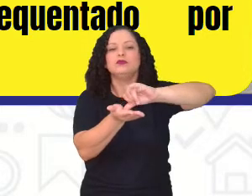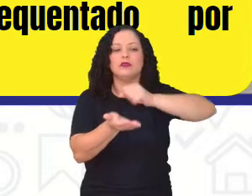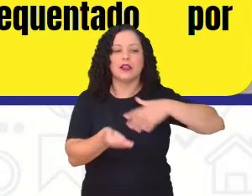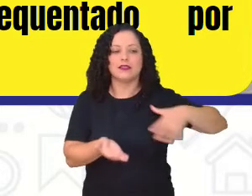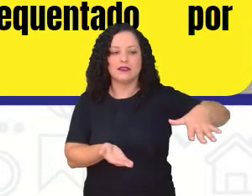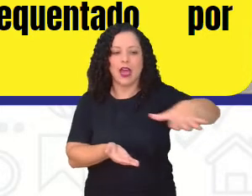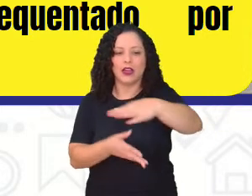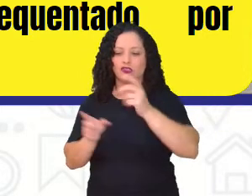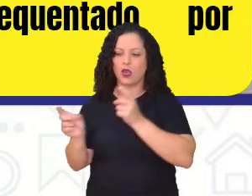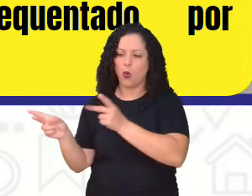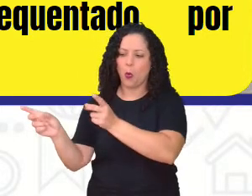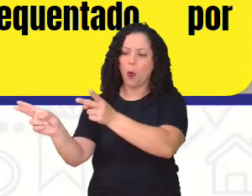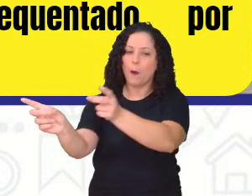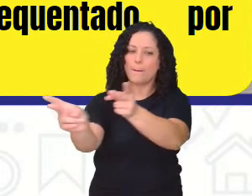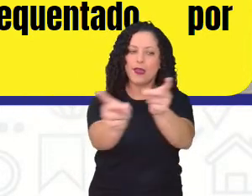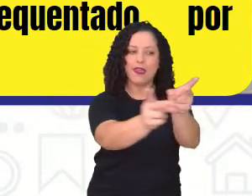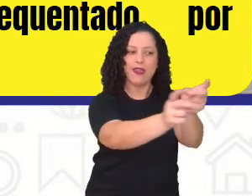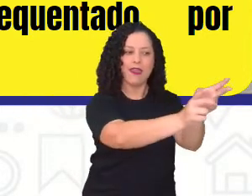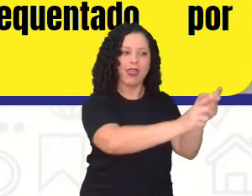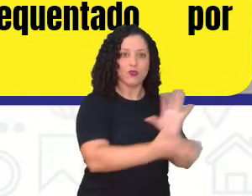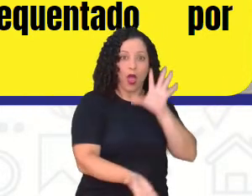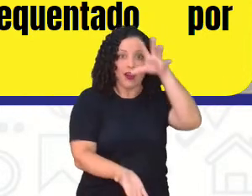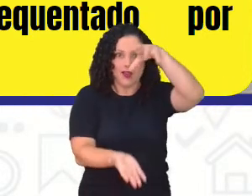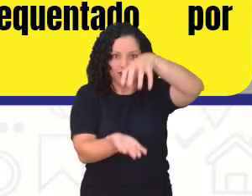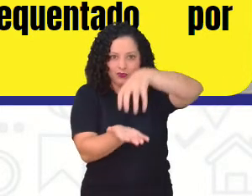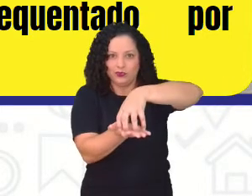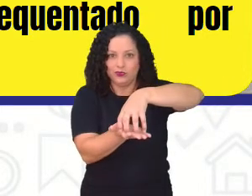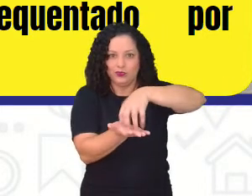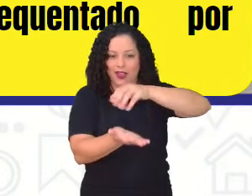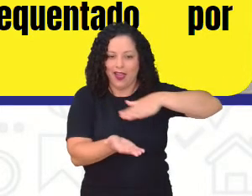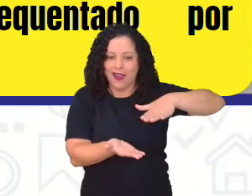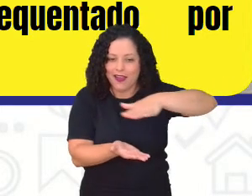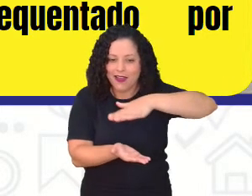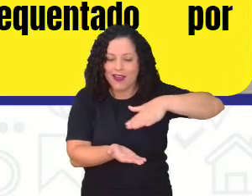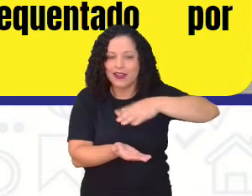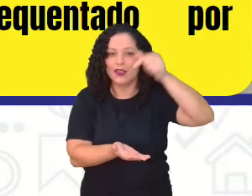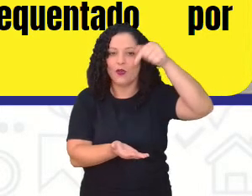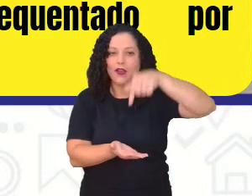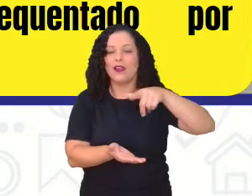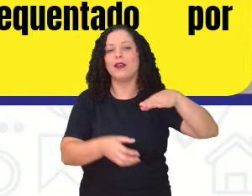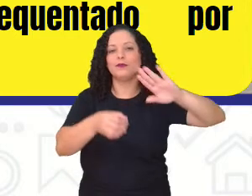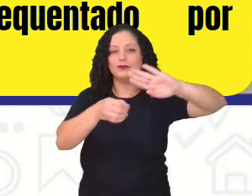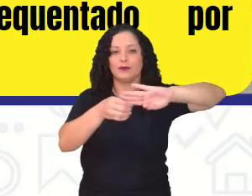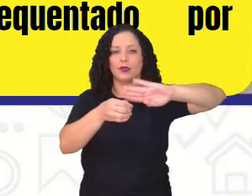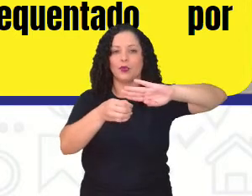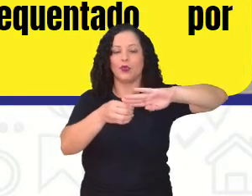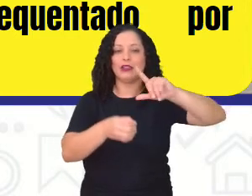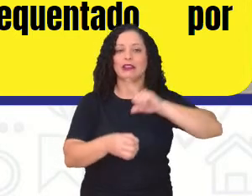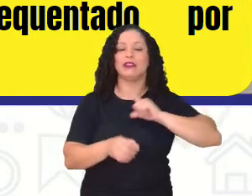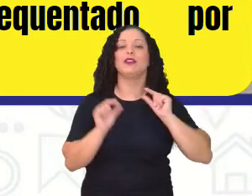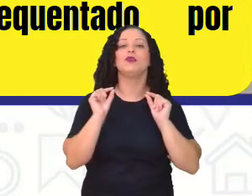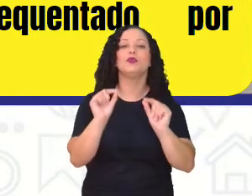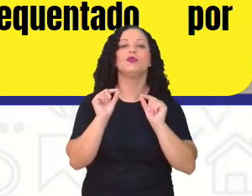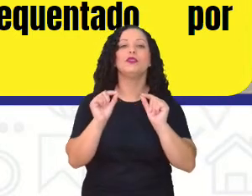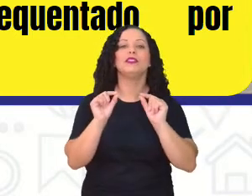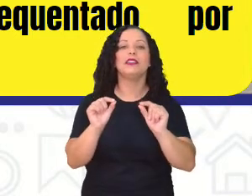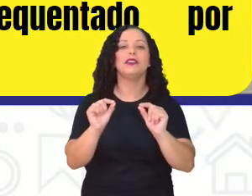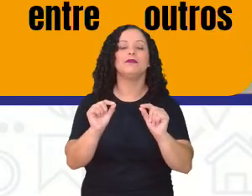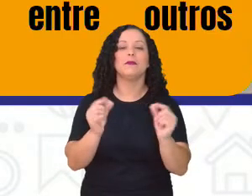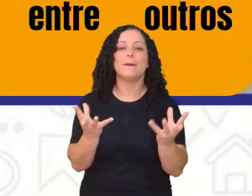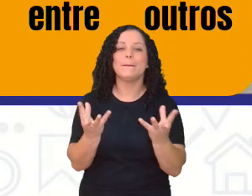comércio do Oriente Médio. Então, nesse sentido, ela vai adquirir, professor, uma importância muito